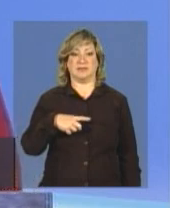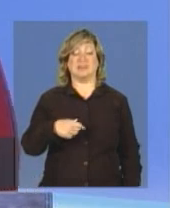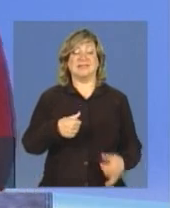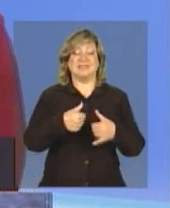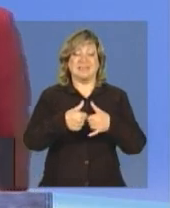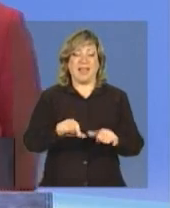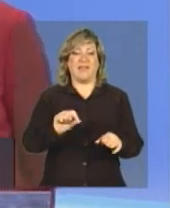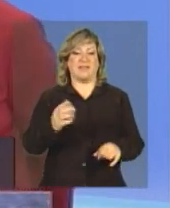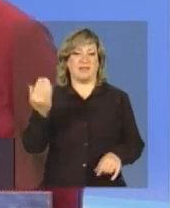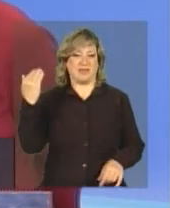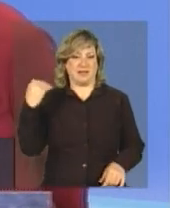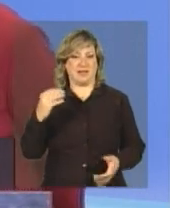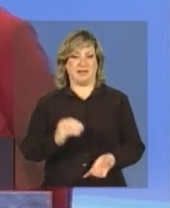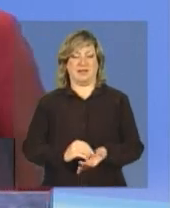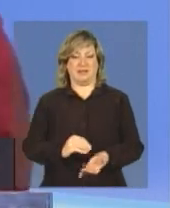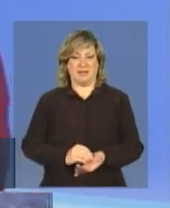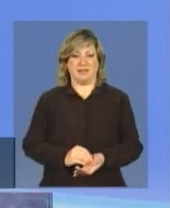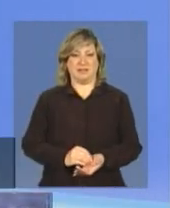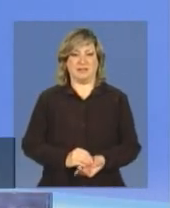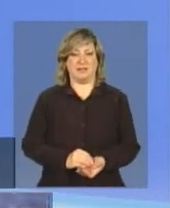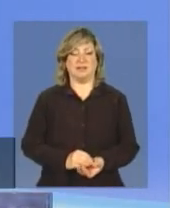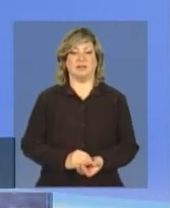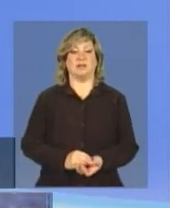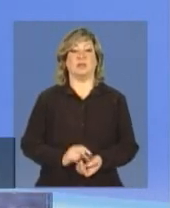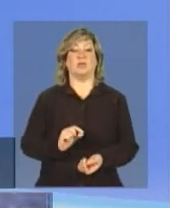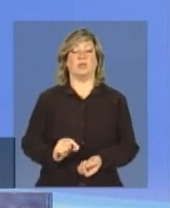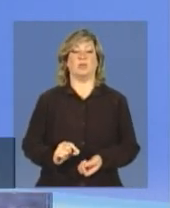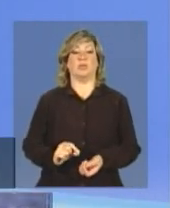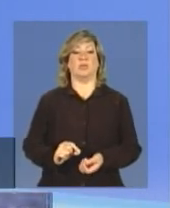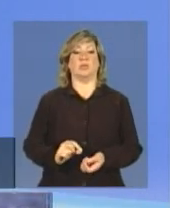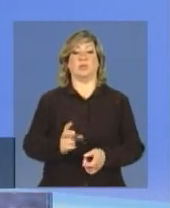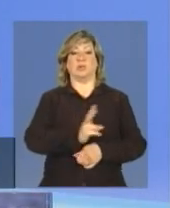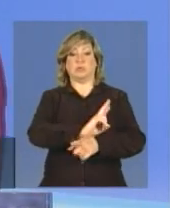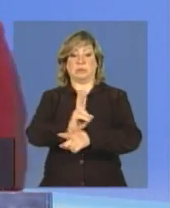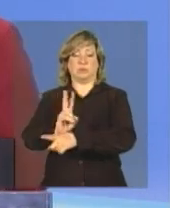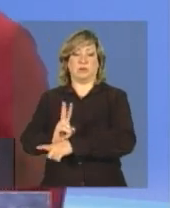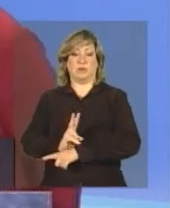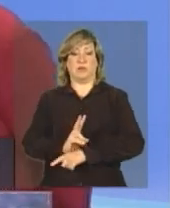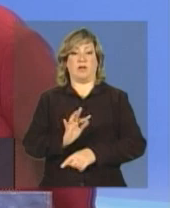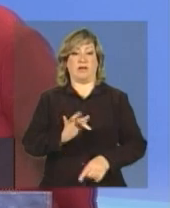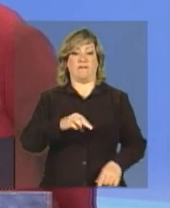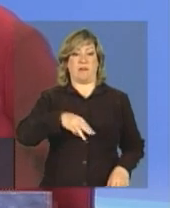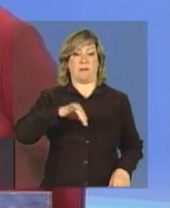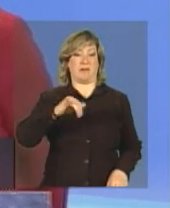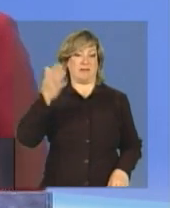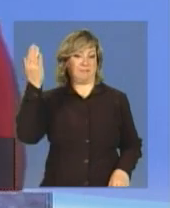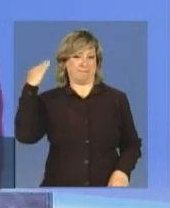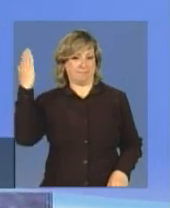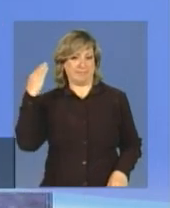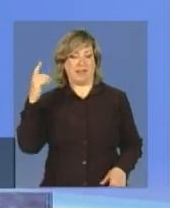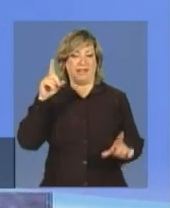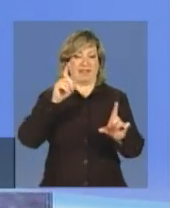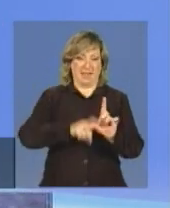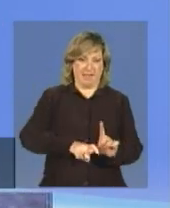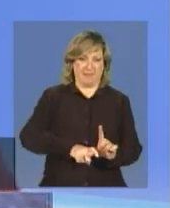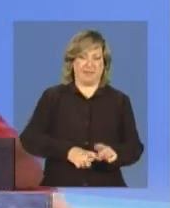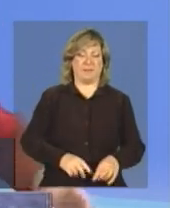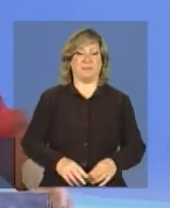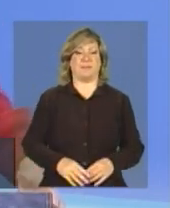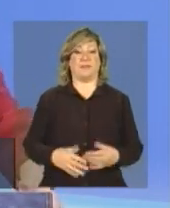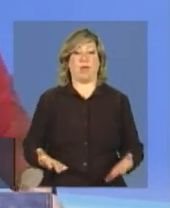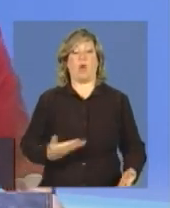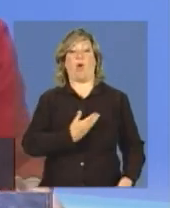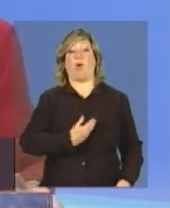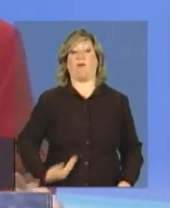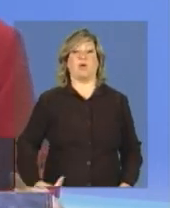a gente estava ainda sobre a supervisão do Fundo Monetário Internacional, o